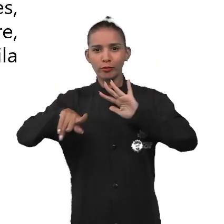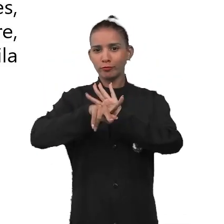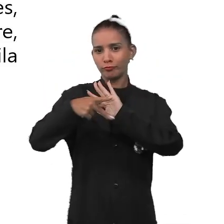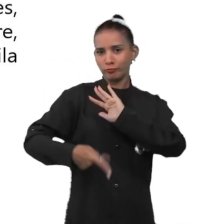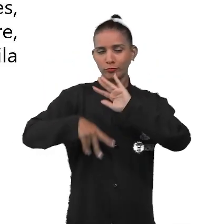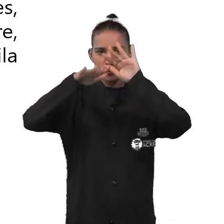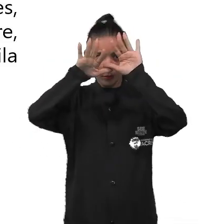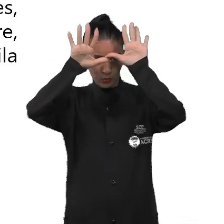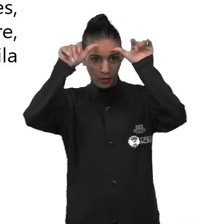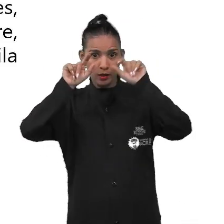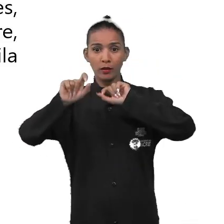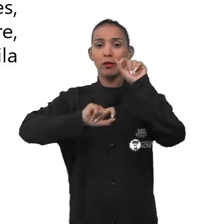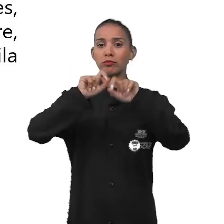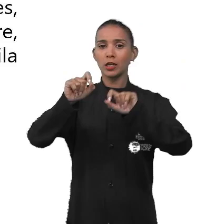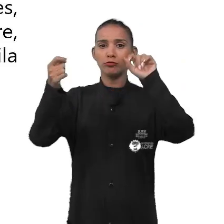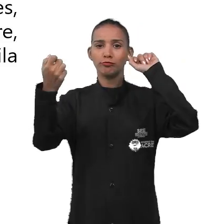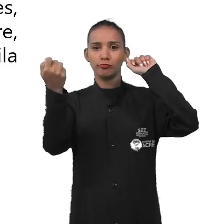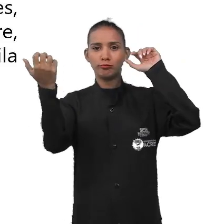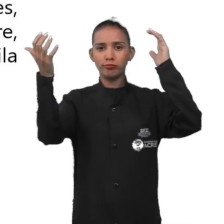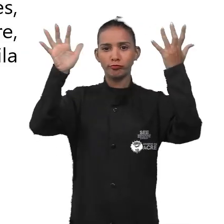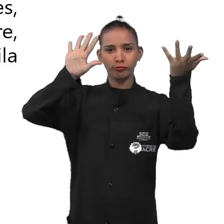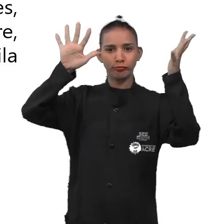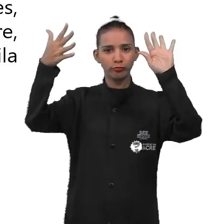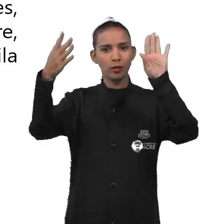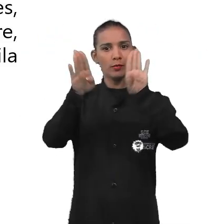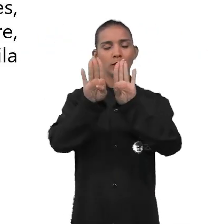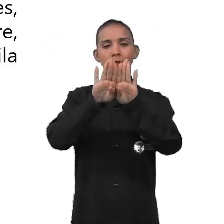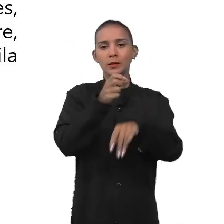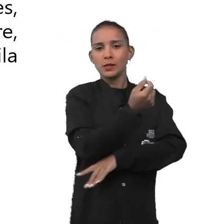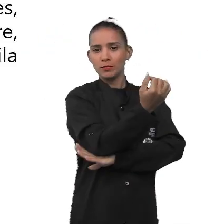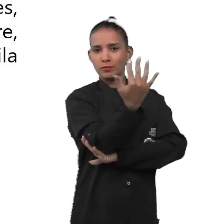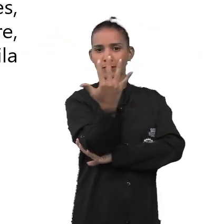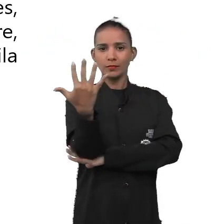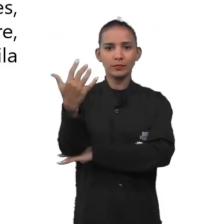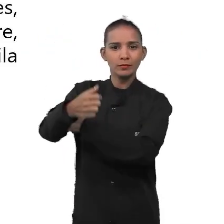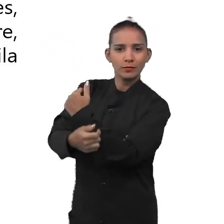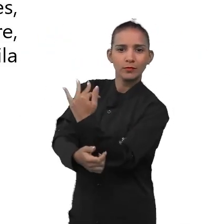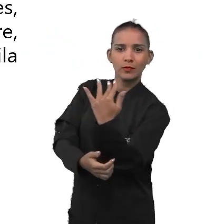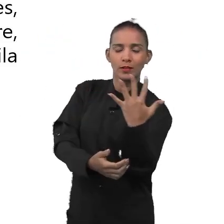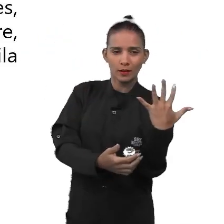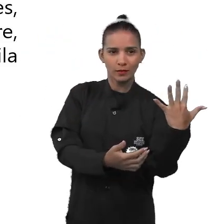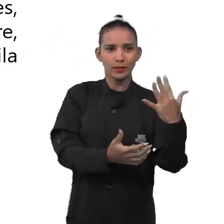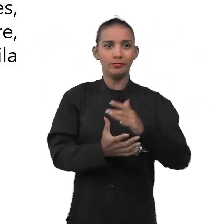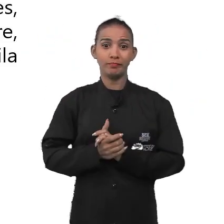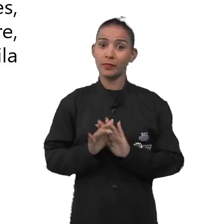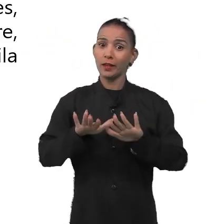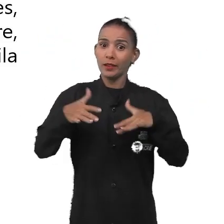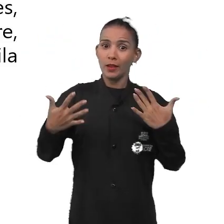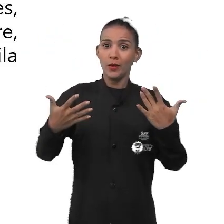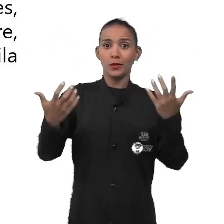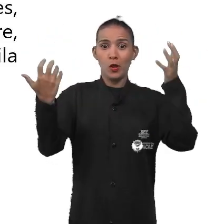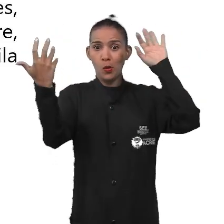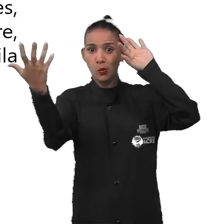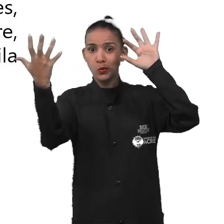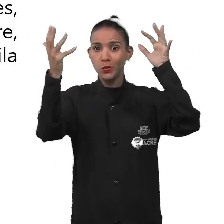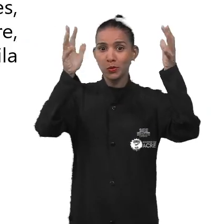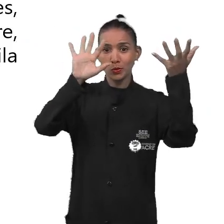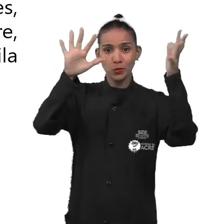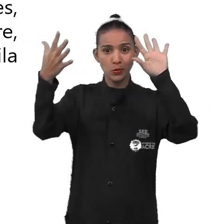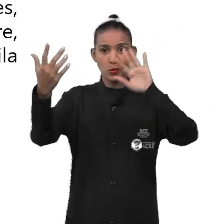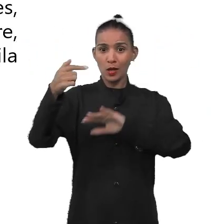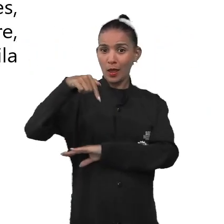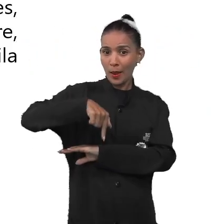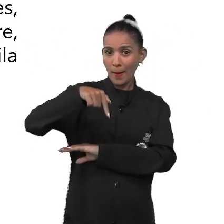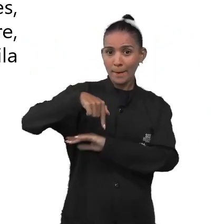a vegetação. Então, olha só, pessoal, o clima do estado do Acre é do